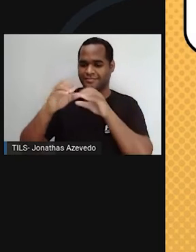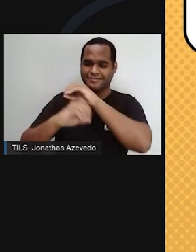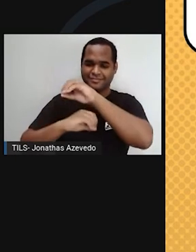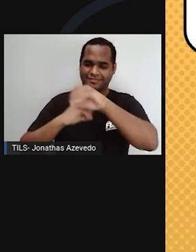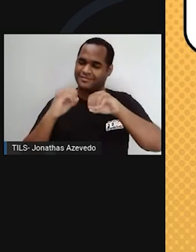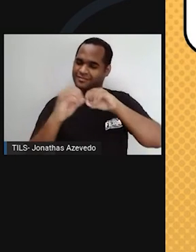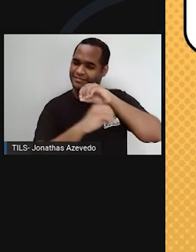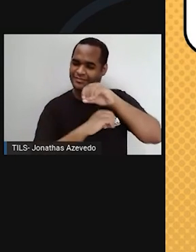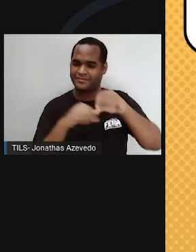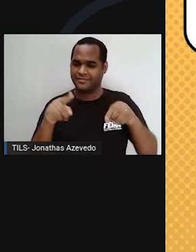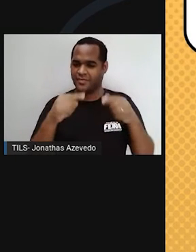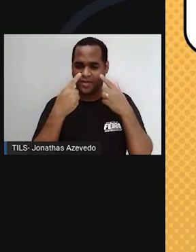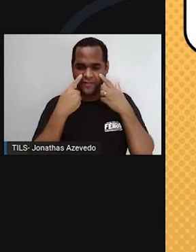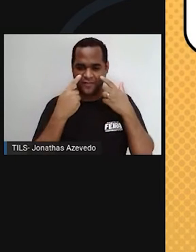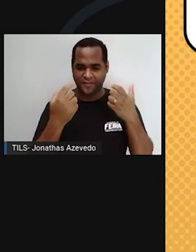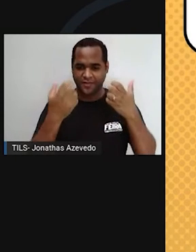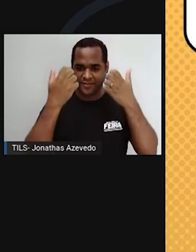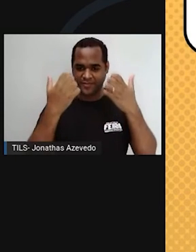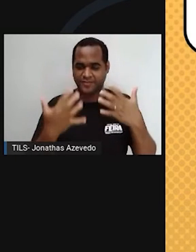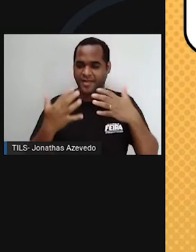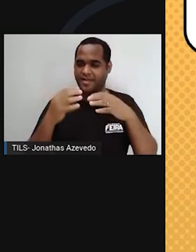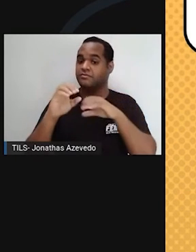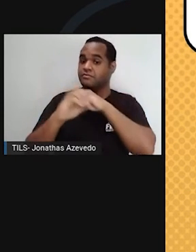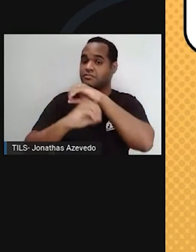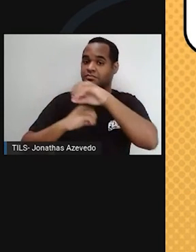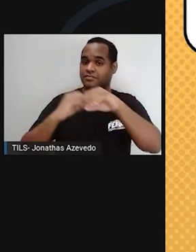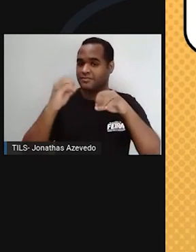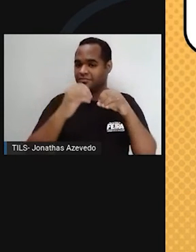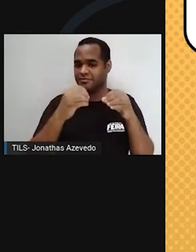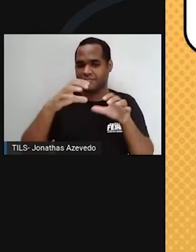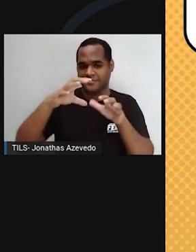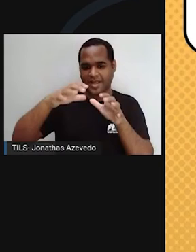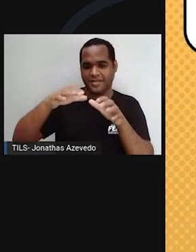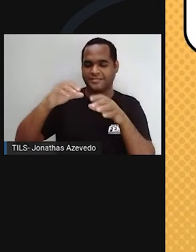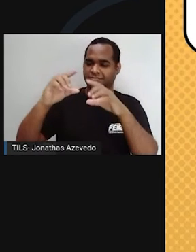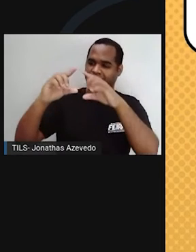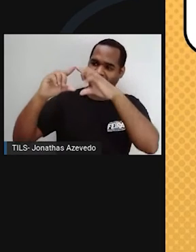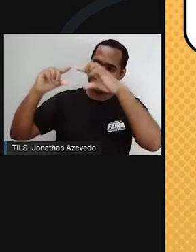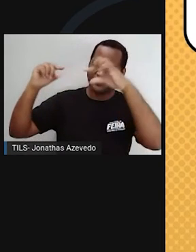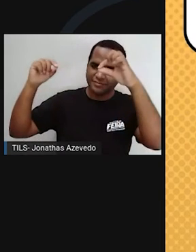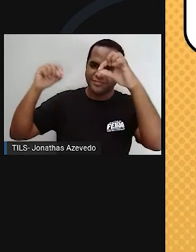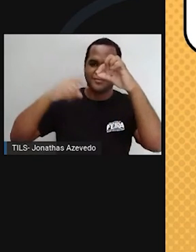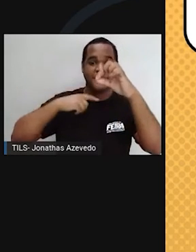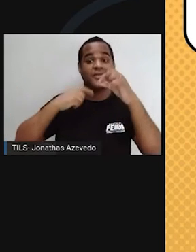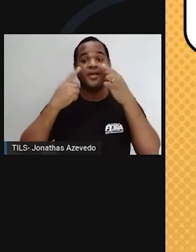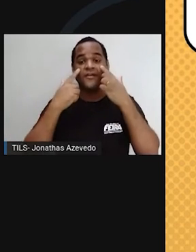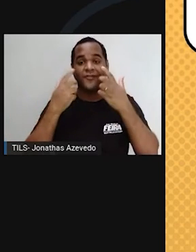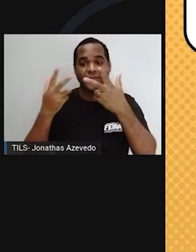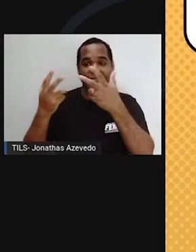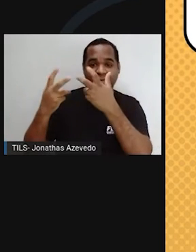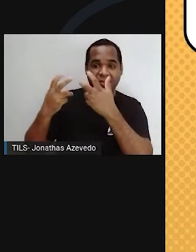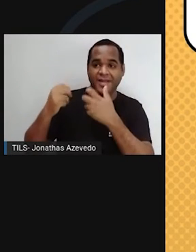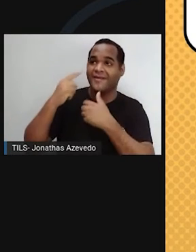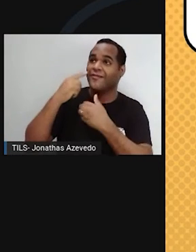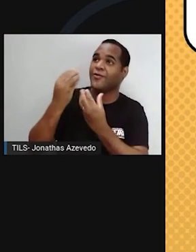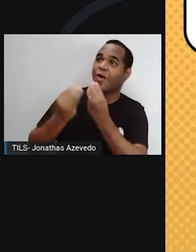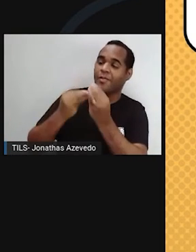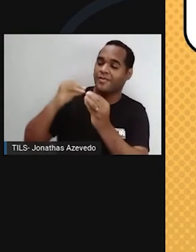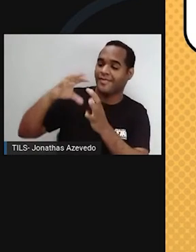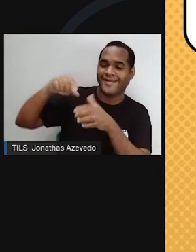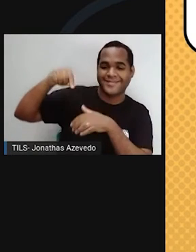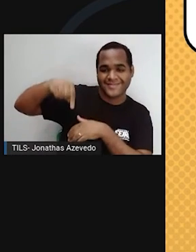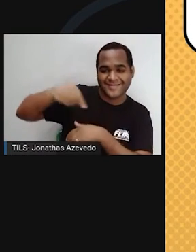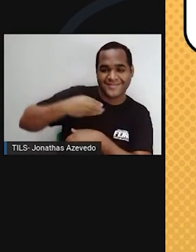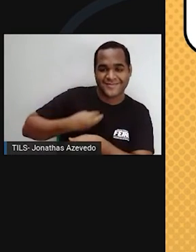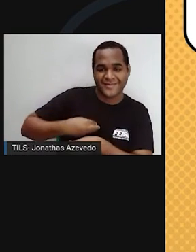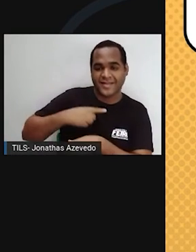vimos, muitos dos movimentos dos astros, como a Terra e a Lua, podem ser observados daqui mesmo da Terra.